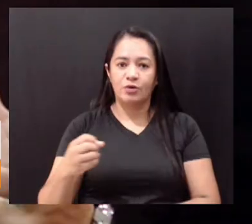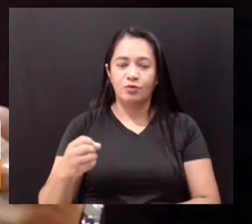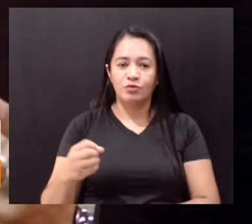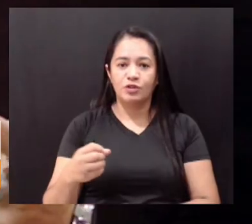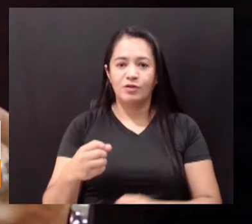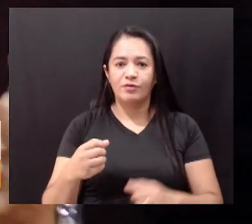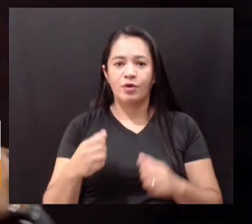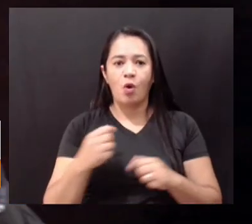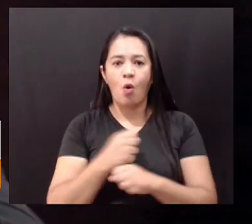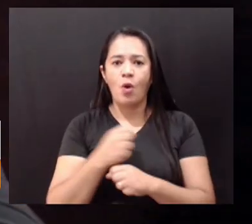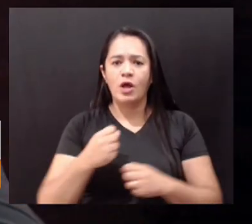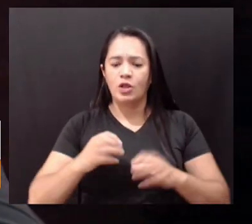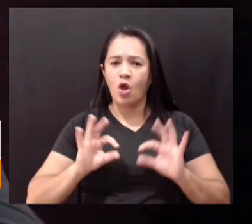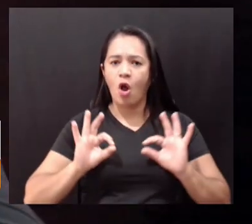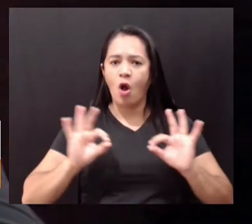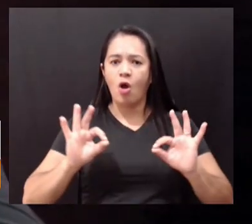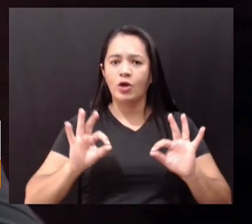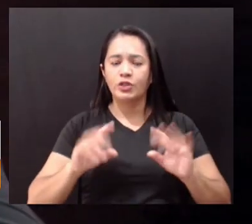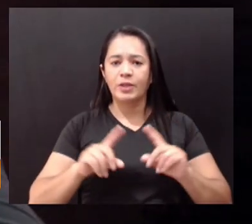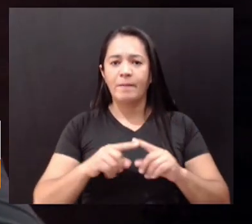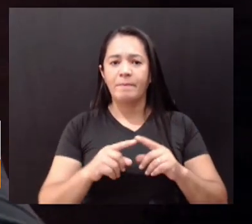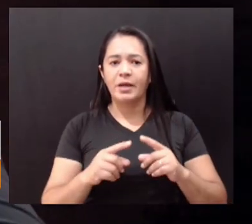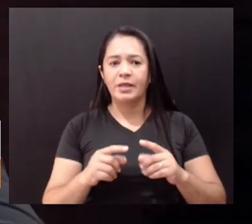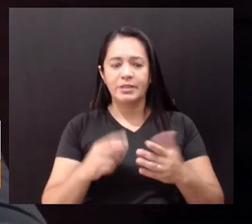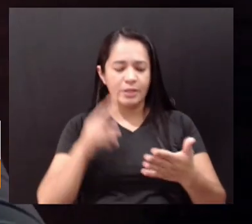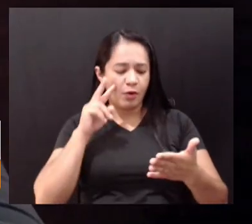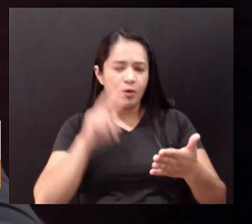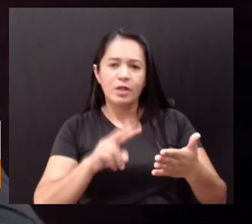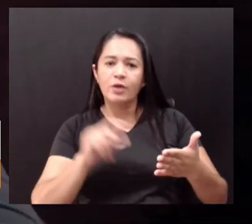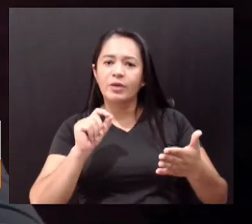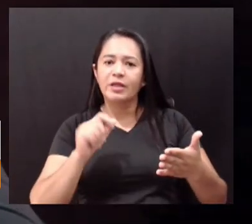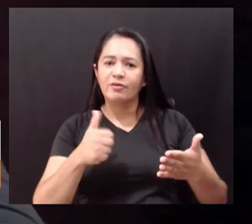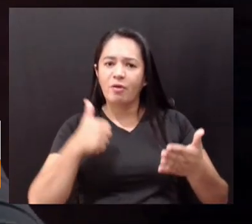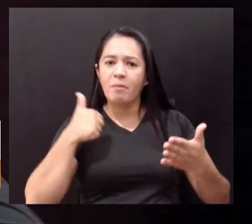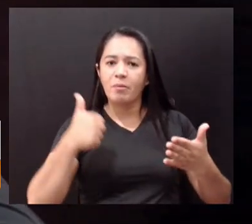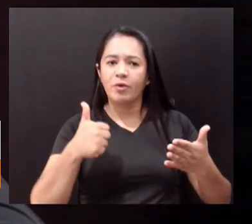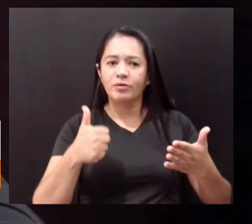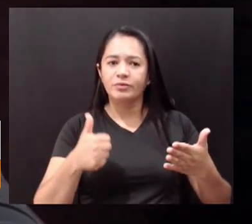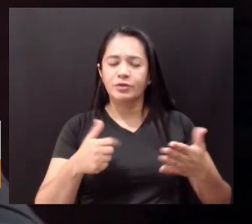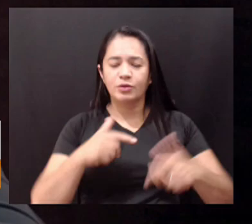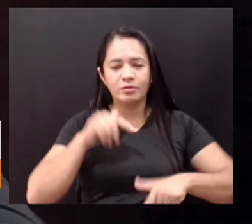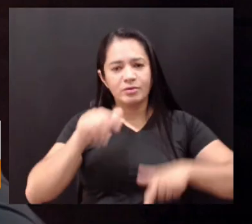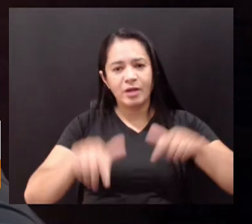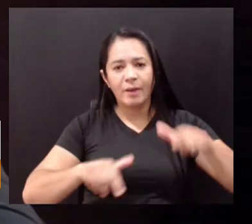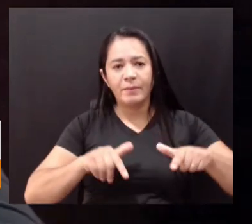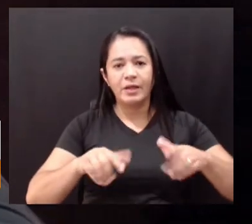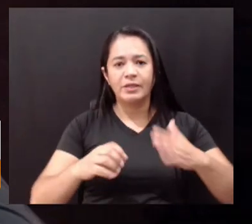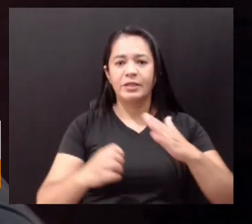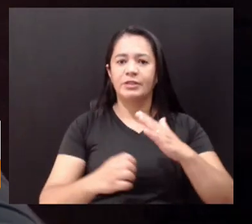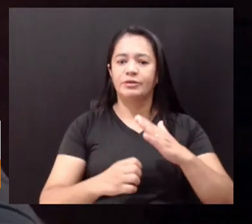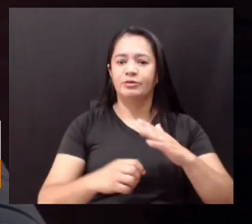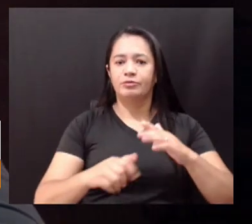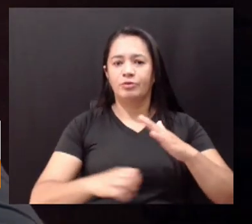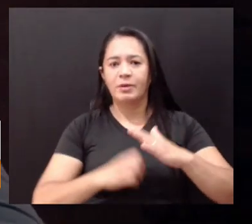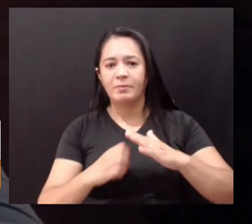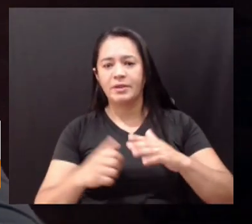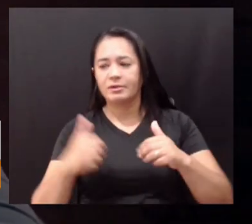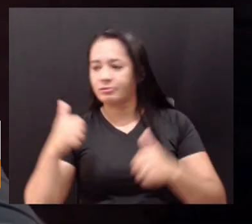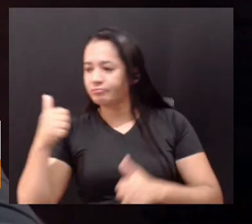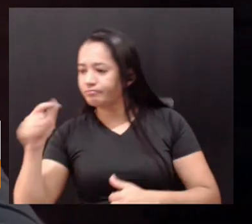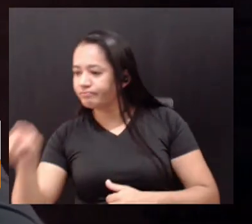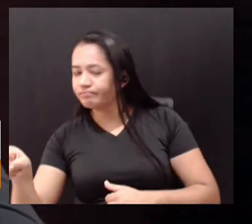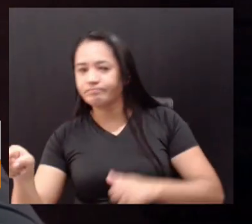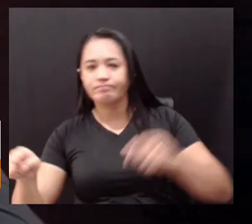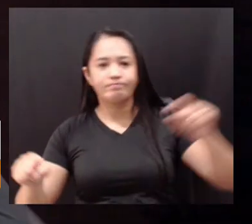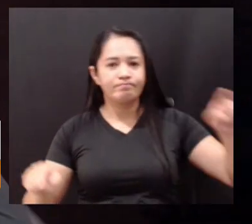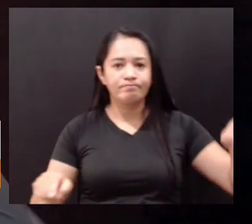estou olhando para enxergar que foi nota 10 de fato, né? Então eu estou trabalhando numa empresa X, estou trabalhando numa empresa Y. Então se você